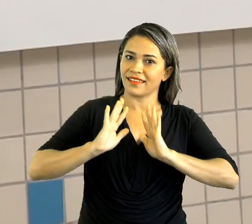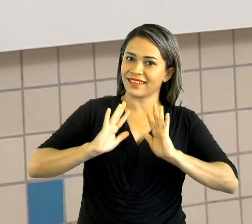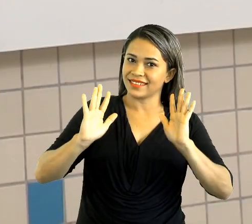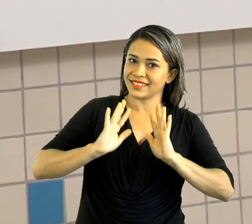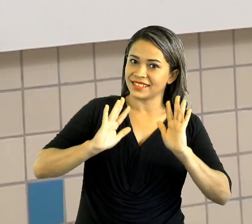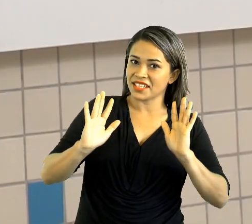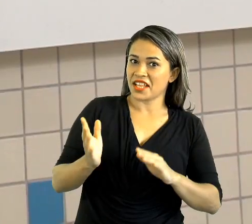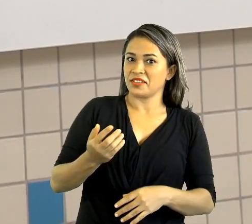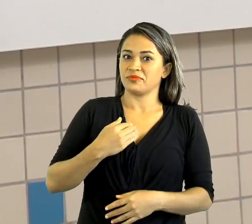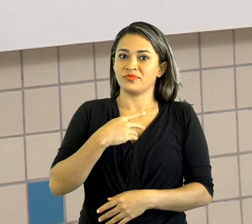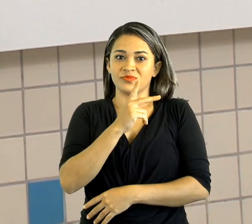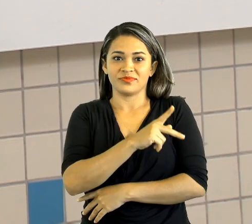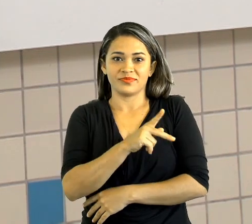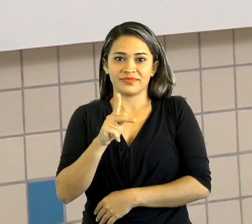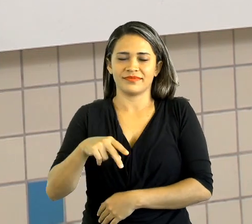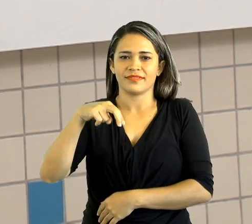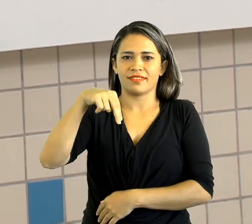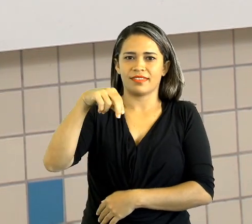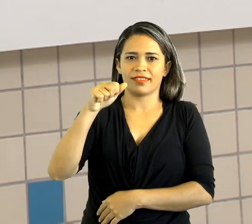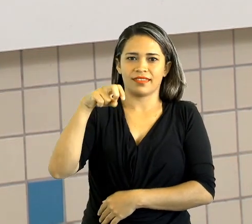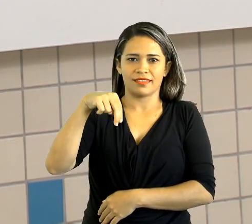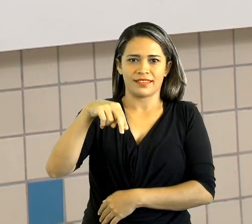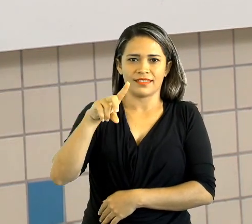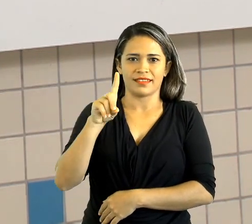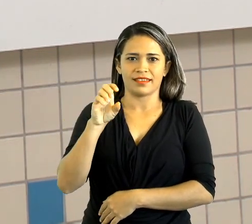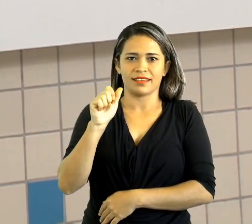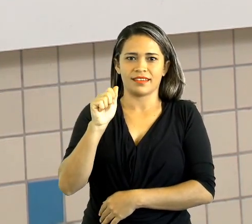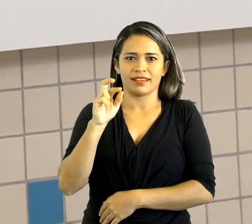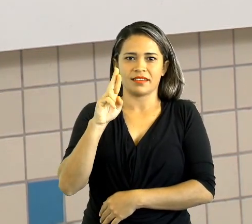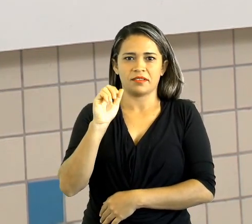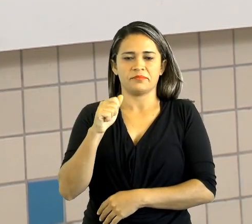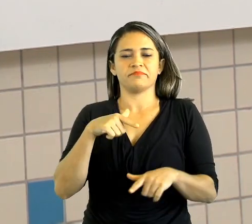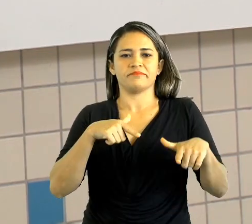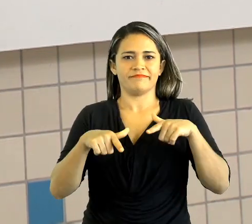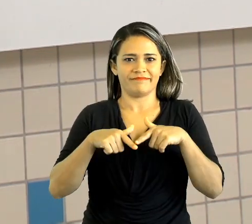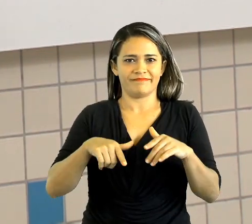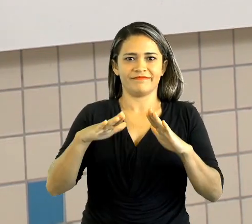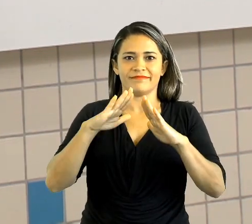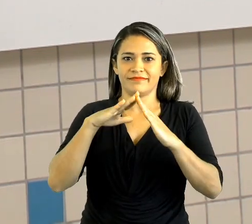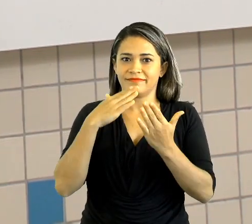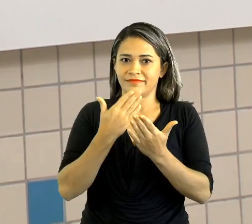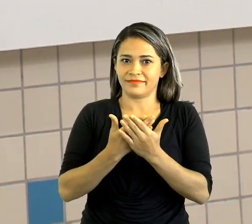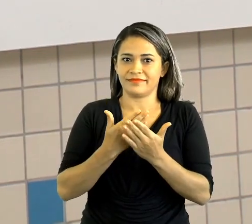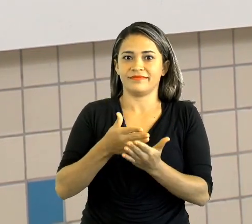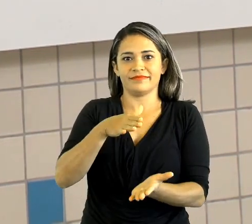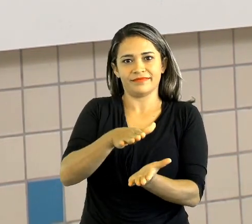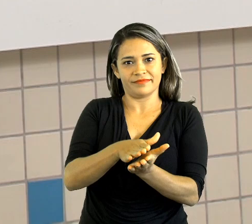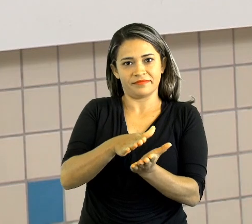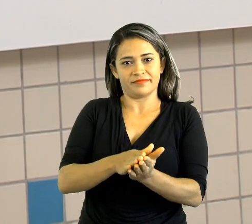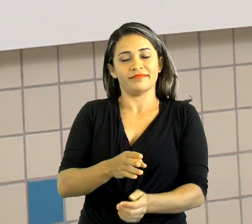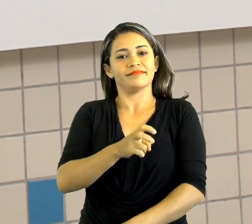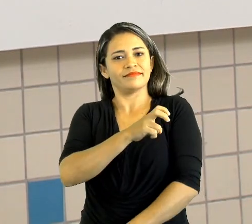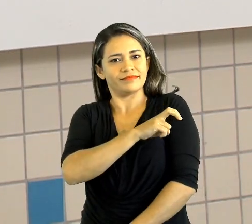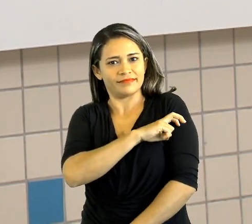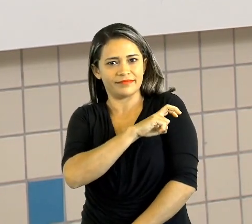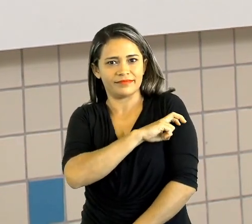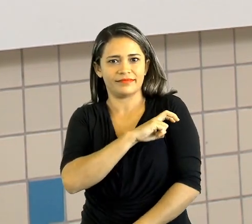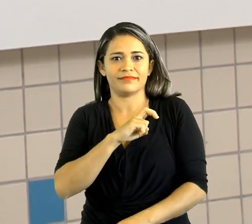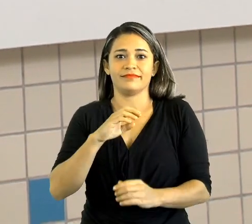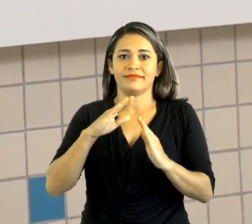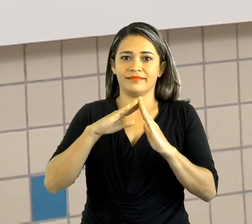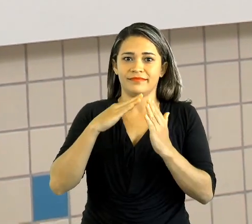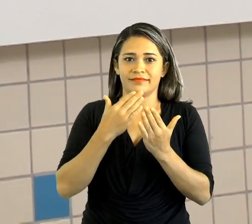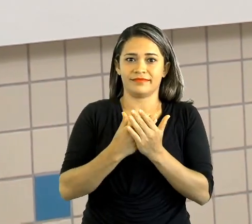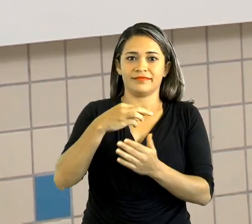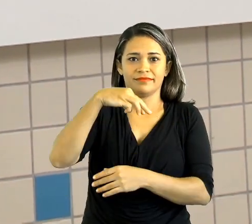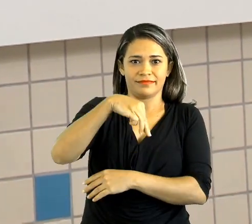Olá, eu sou a professora Nandeara, trabalho na Rede Municipal de Palmas, estou no 5º ano da Escola Municipal Monteiro